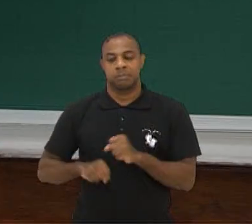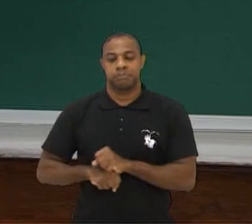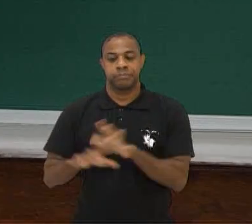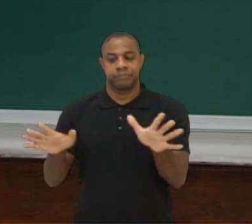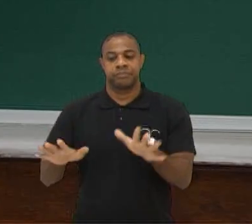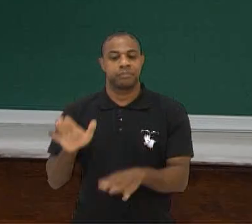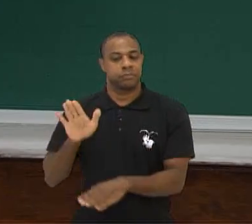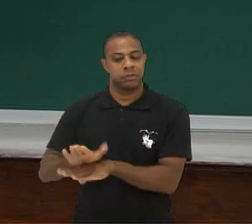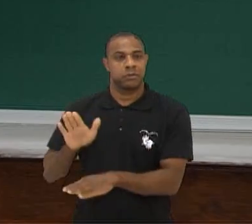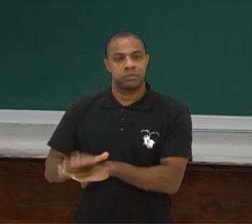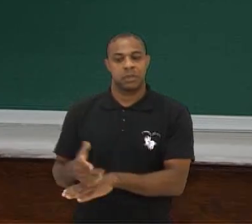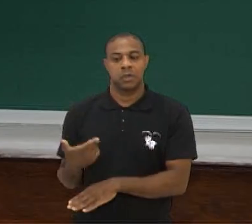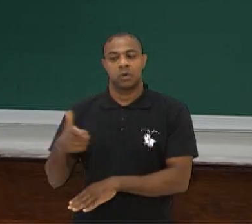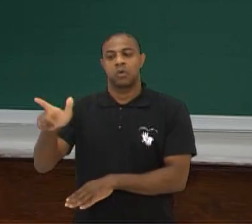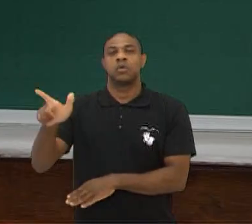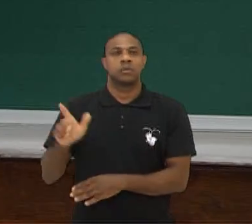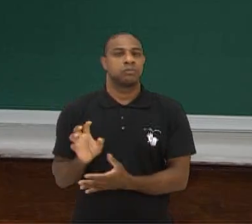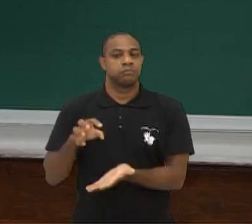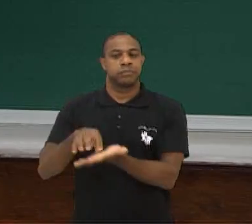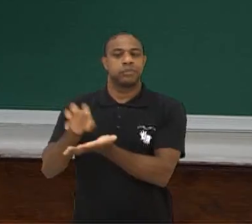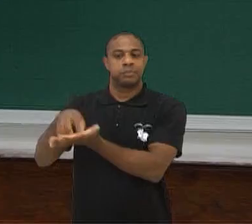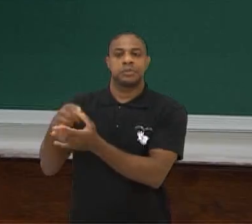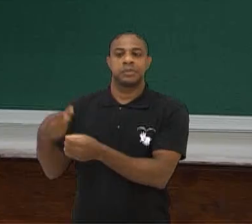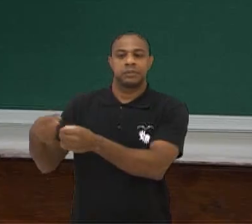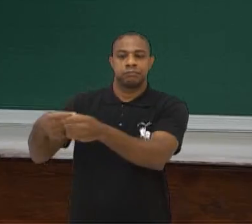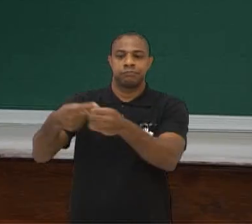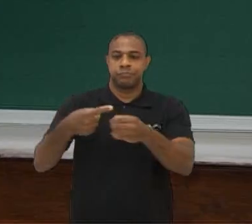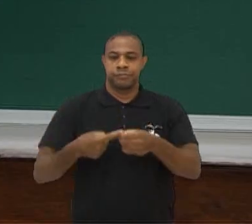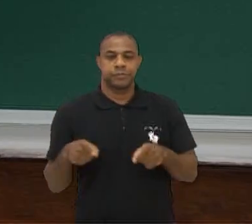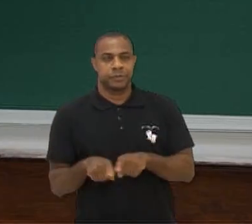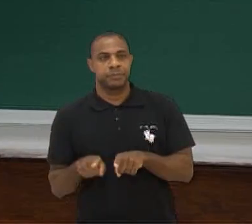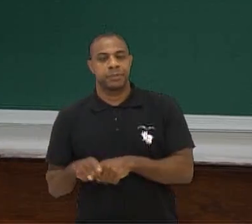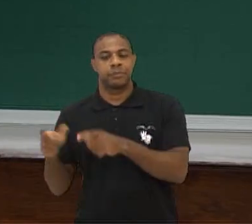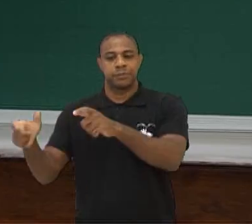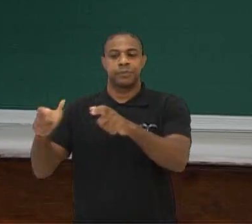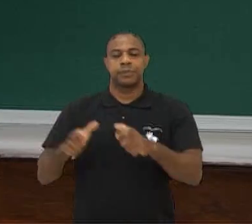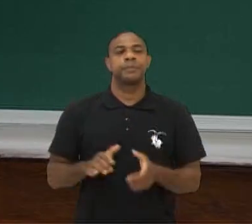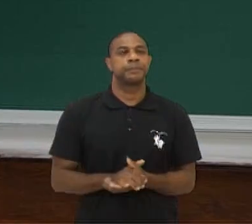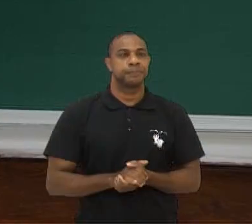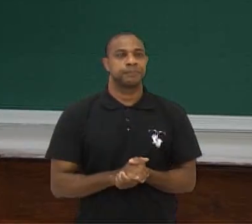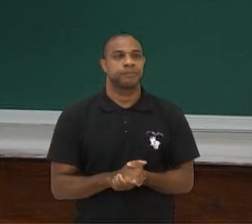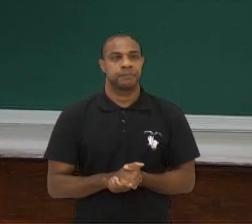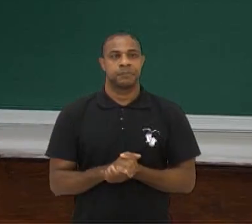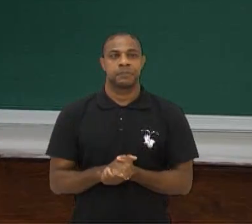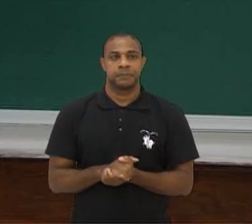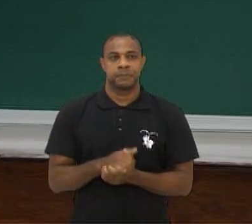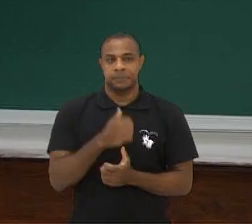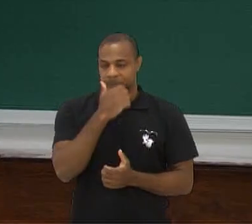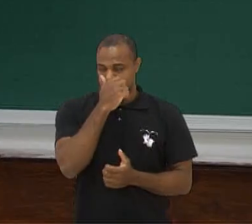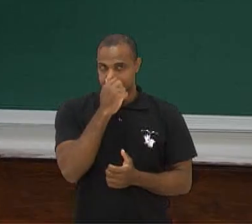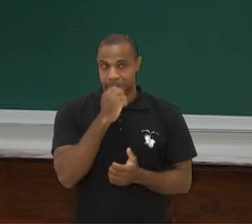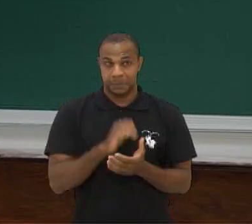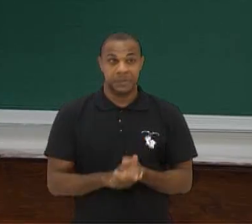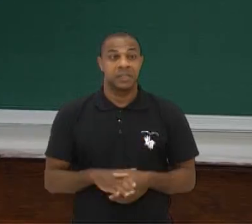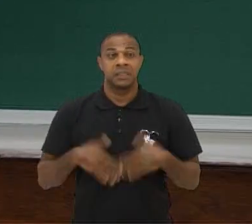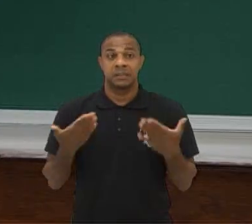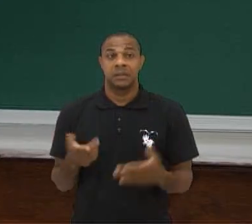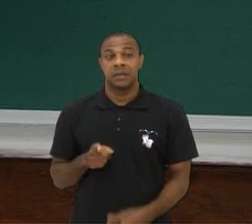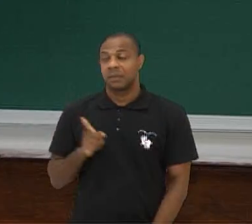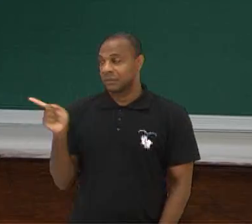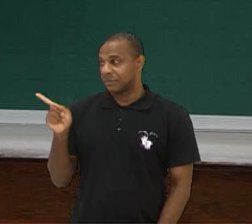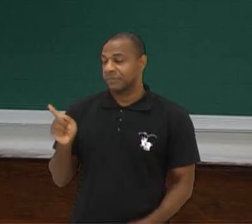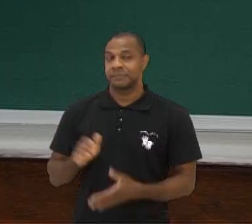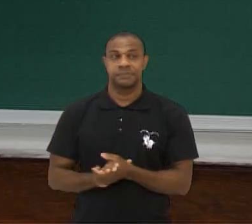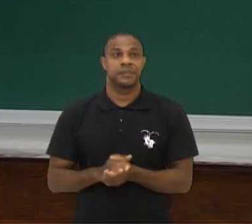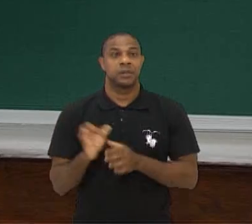para demais setores, para demais cidades, para demais locais para ser implementado. Né? Nesse caso aqui, então, trata-se de